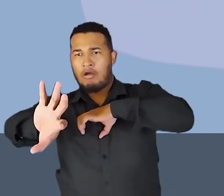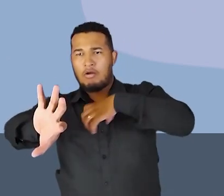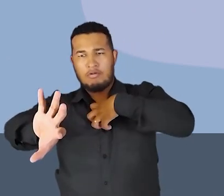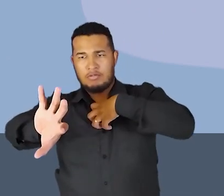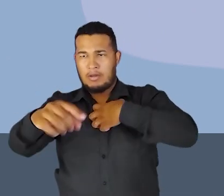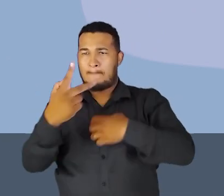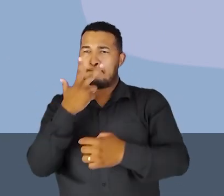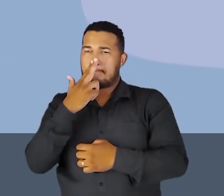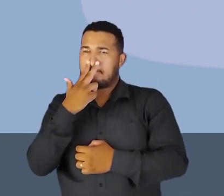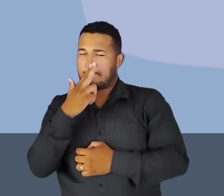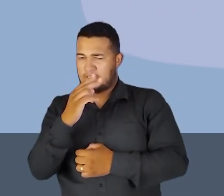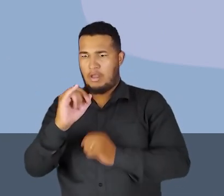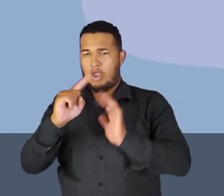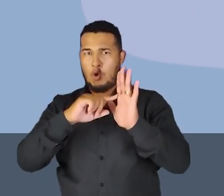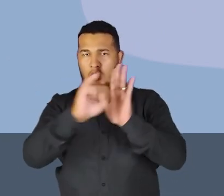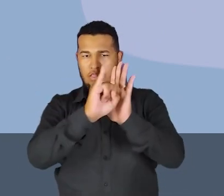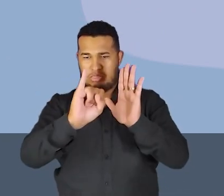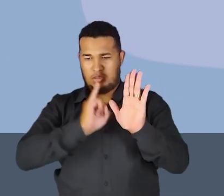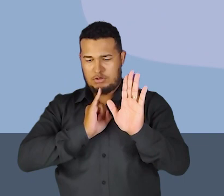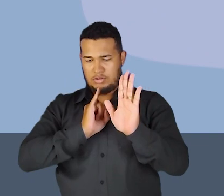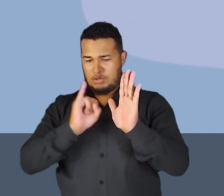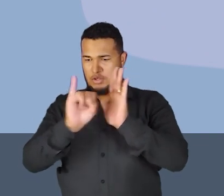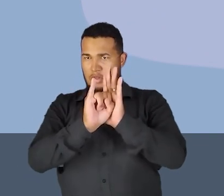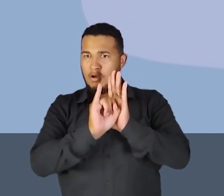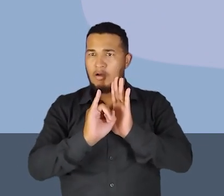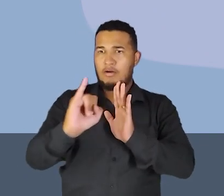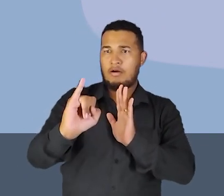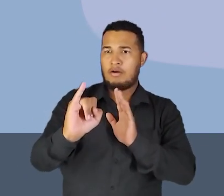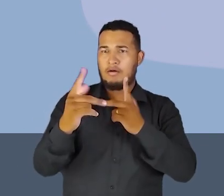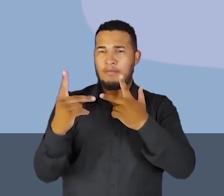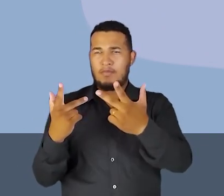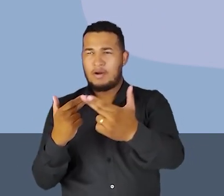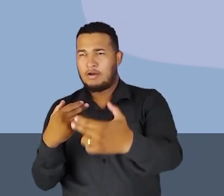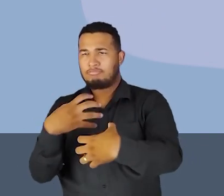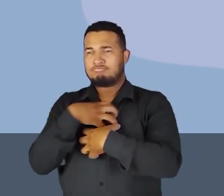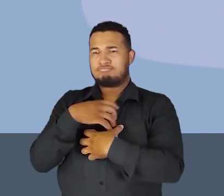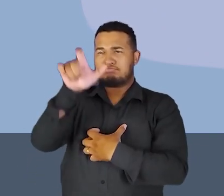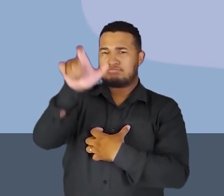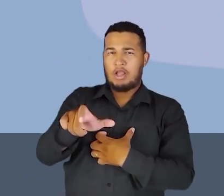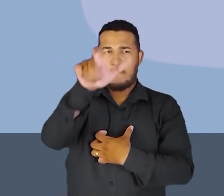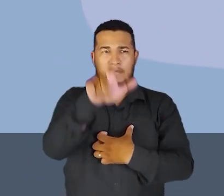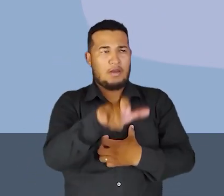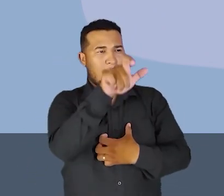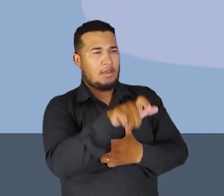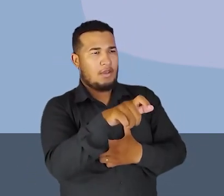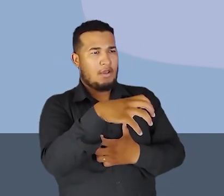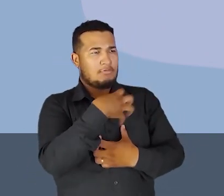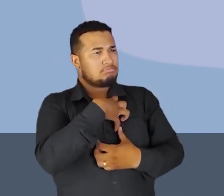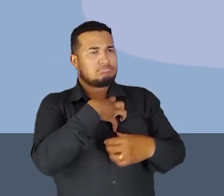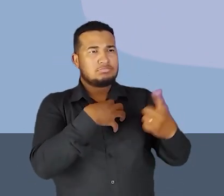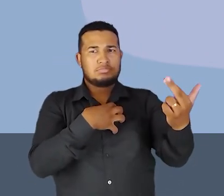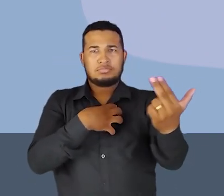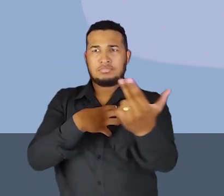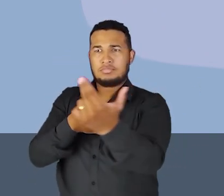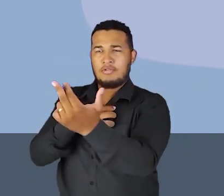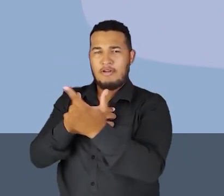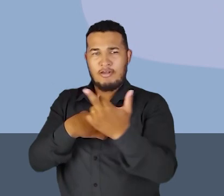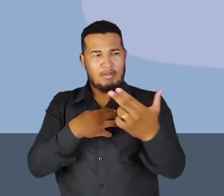mim, eu sou o eu do outro. O mesmo disposto diversamente, forma